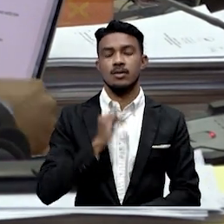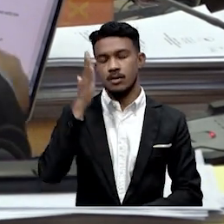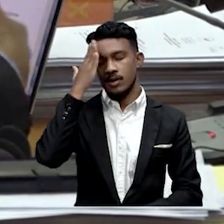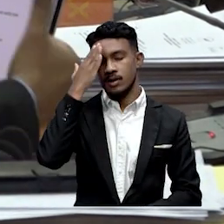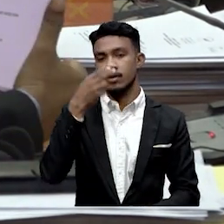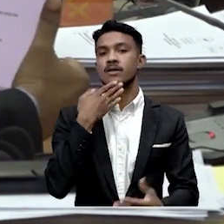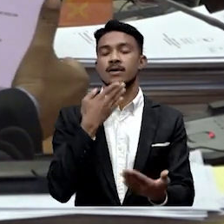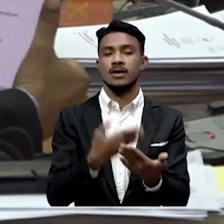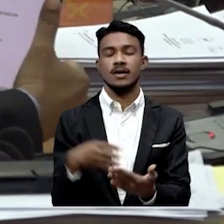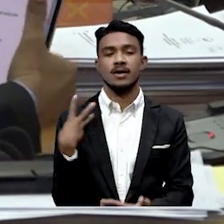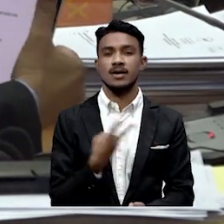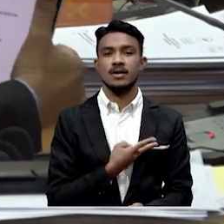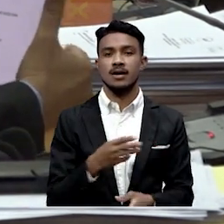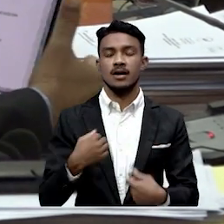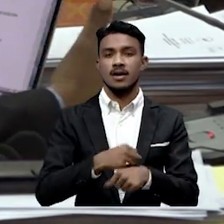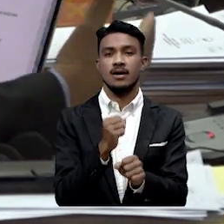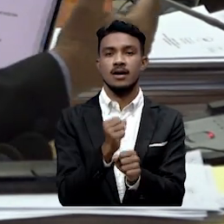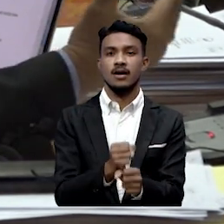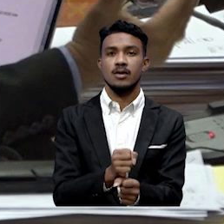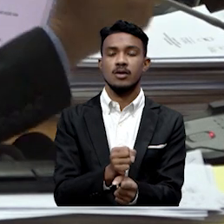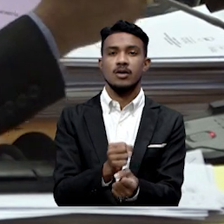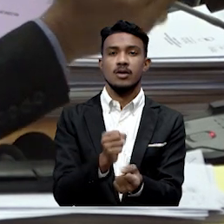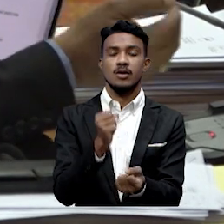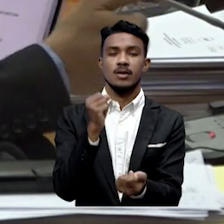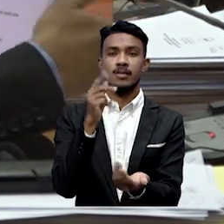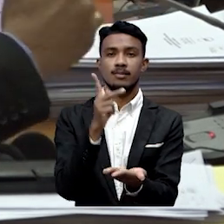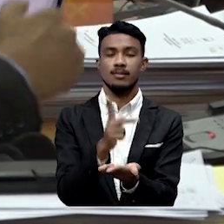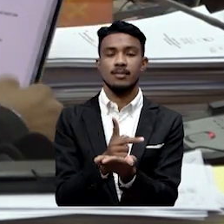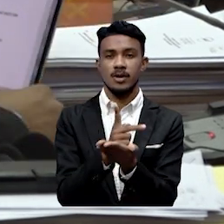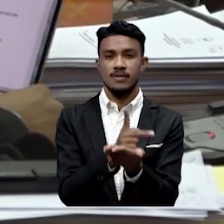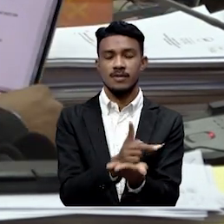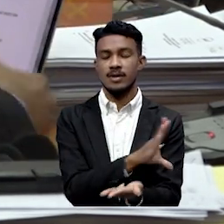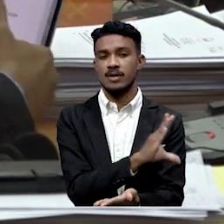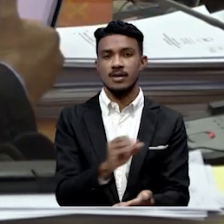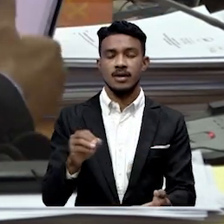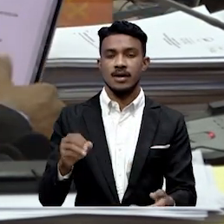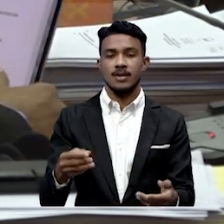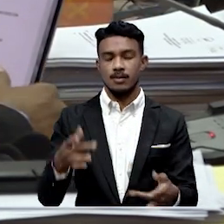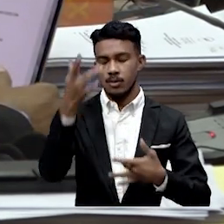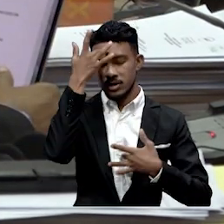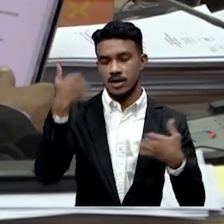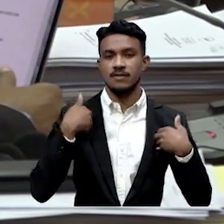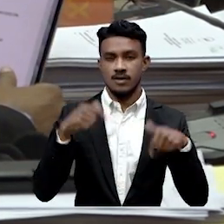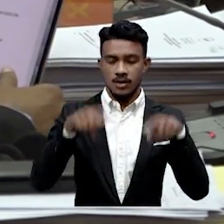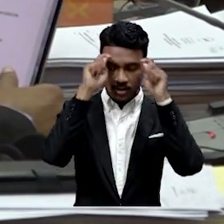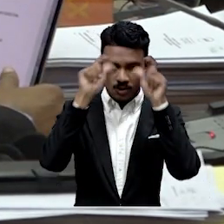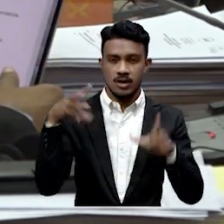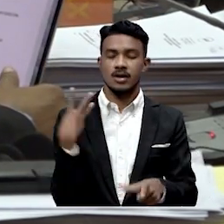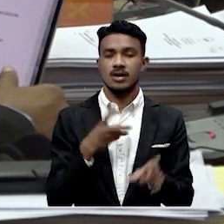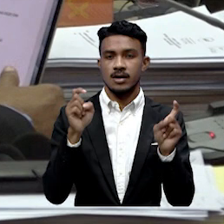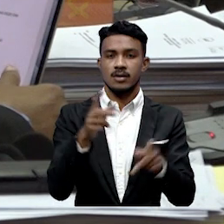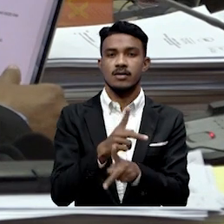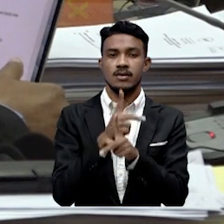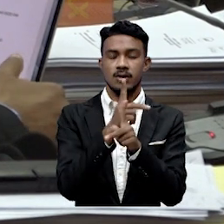halo prevenção. Prevenção para antes moras irene halai tama mai ita timormos, então ita bel halo prevenção antes irene. Além